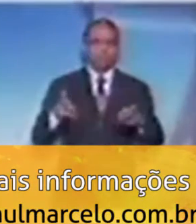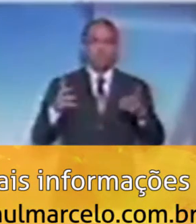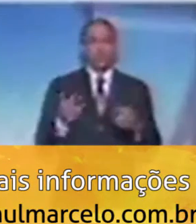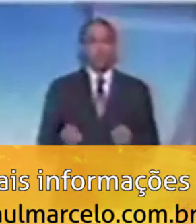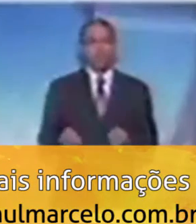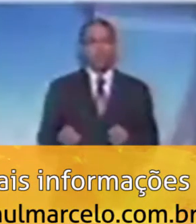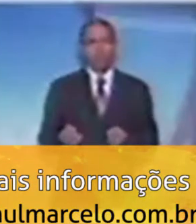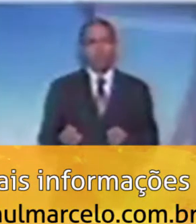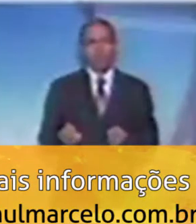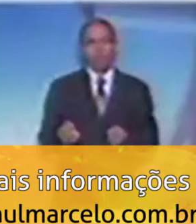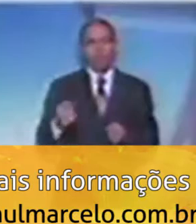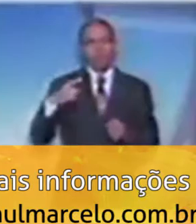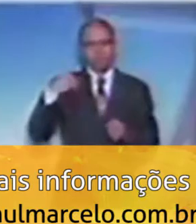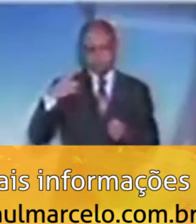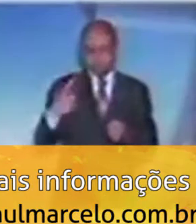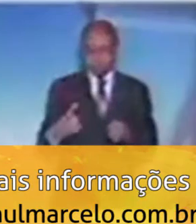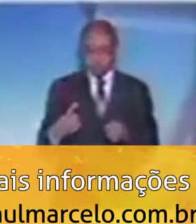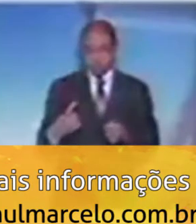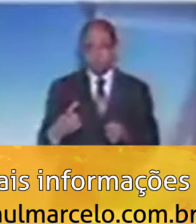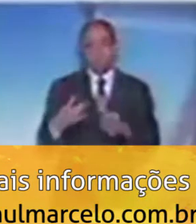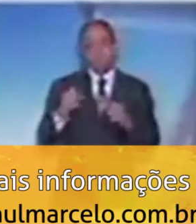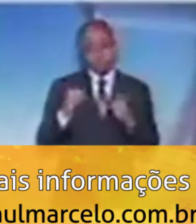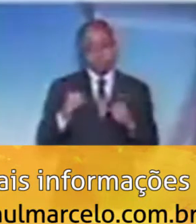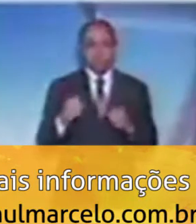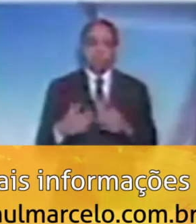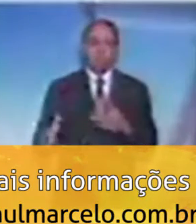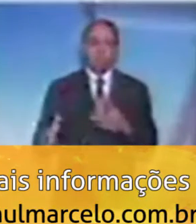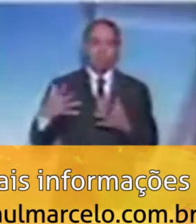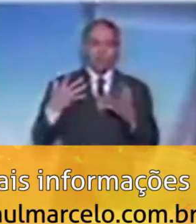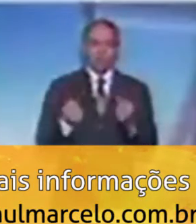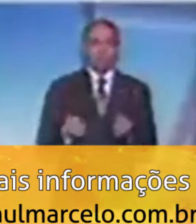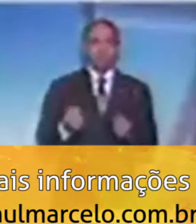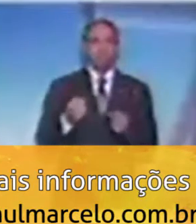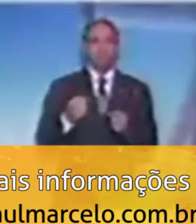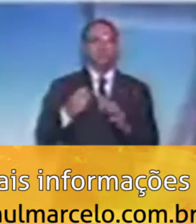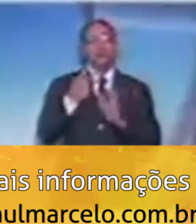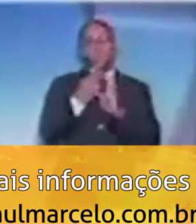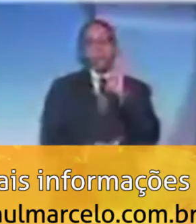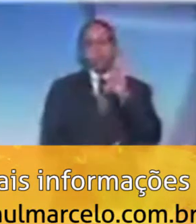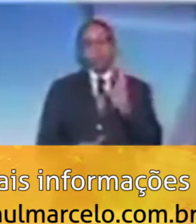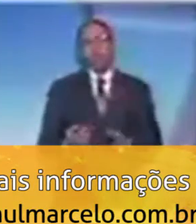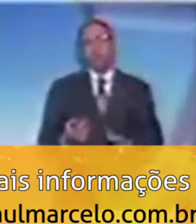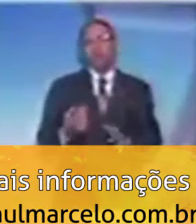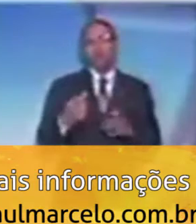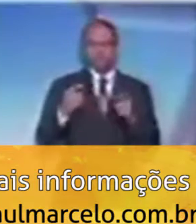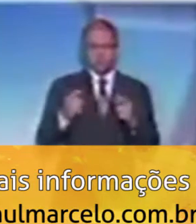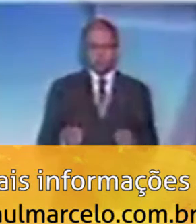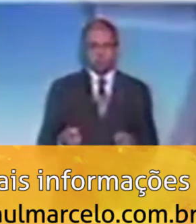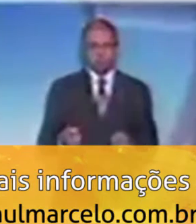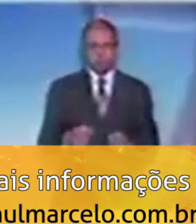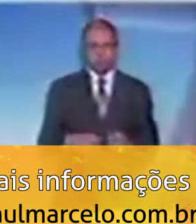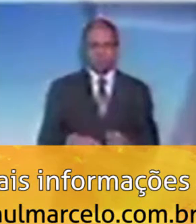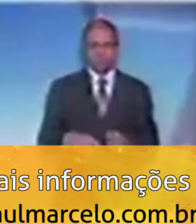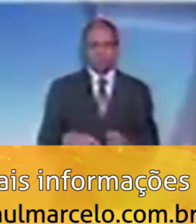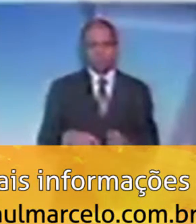voltar para a Câmara dos Deputados, infelizmente nós possamos ter aí a aprovação desse projeto. Então eu queria aqui registrar a nossa posição em relação a